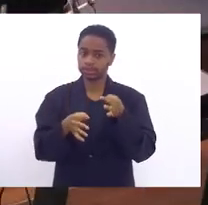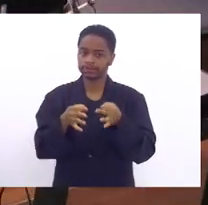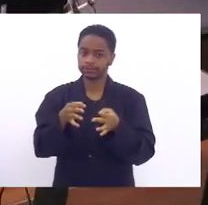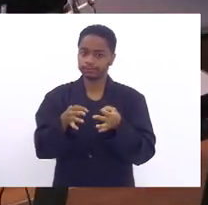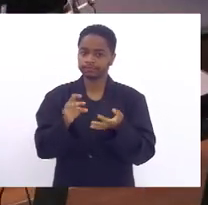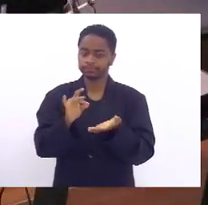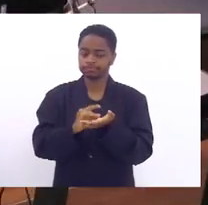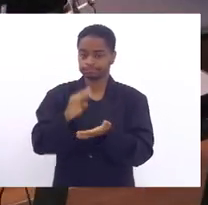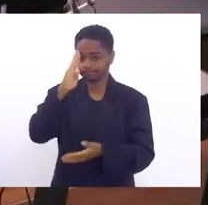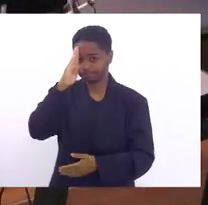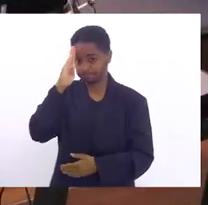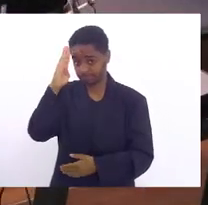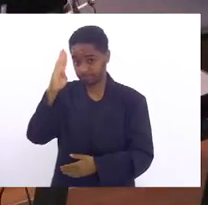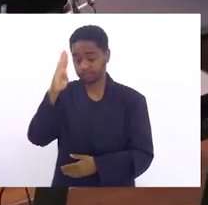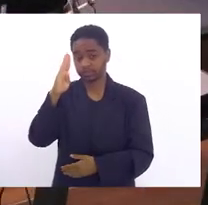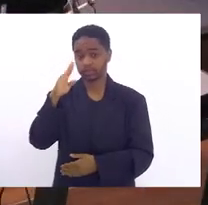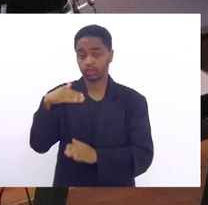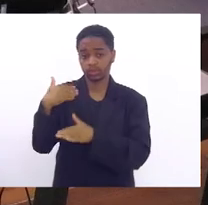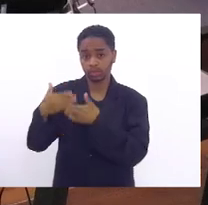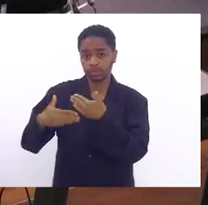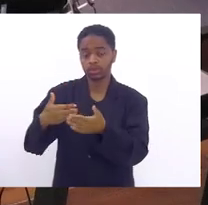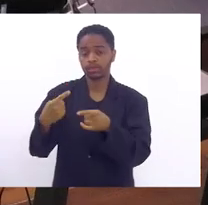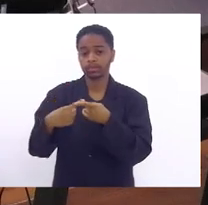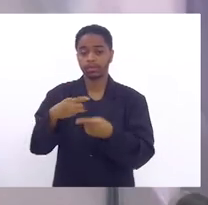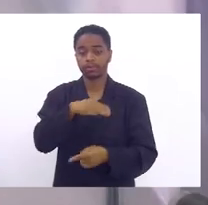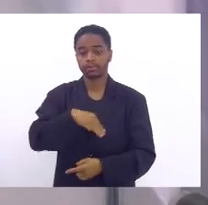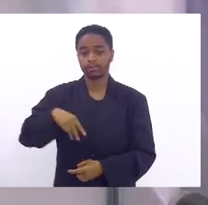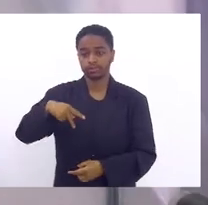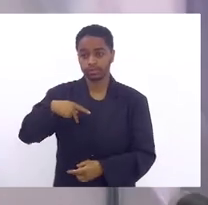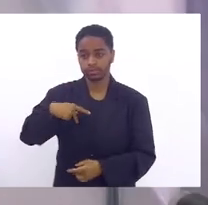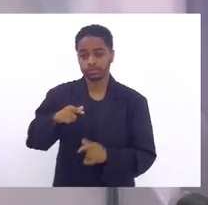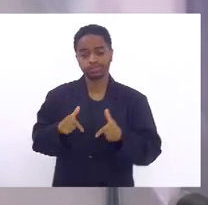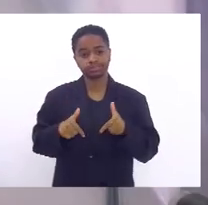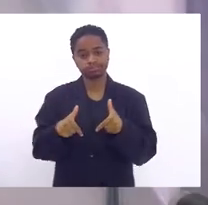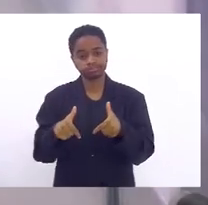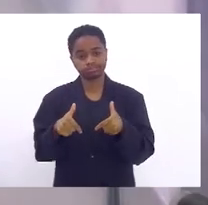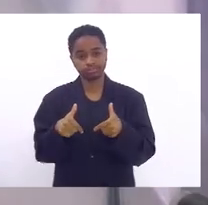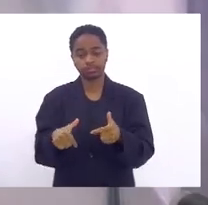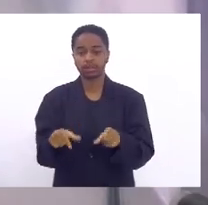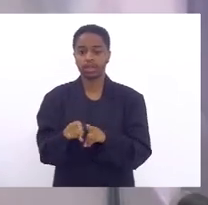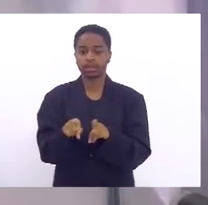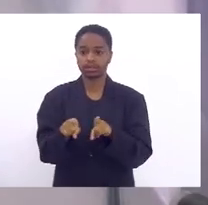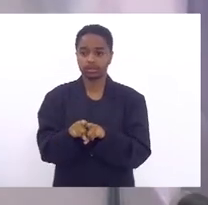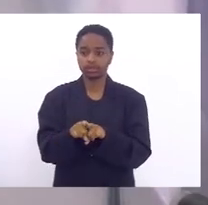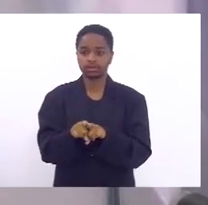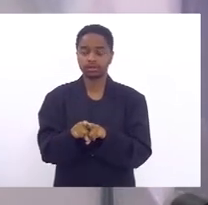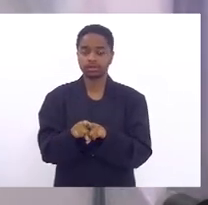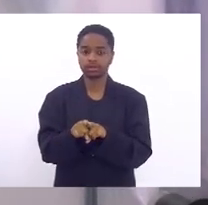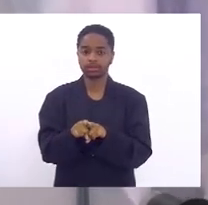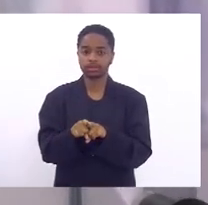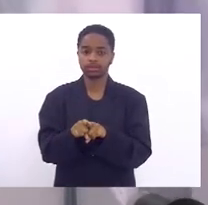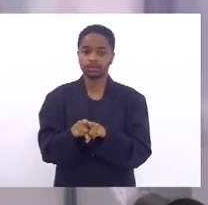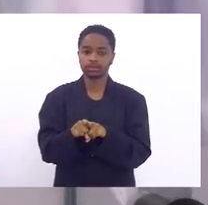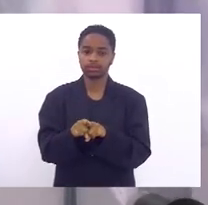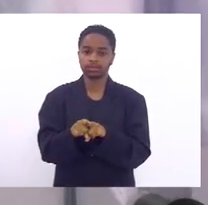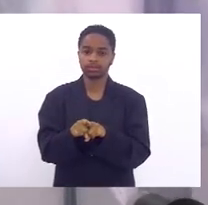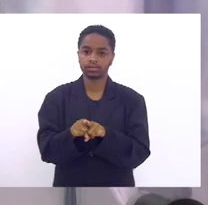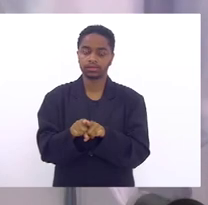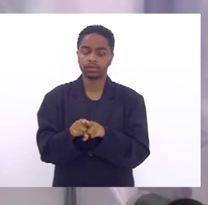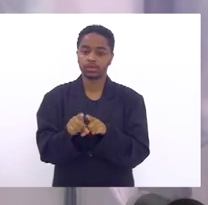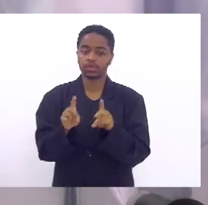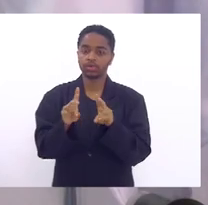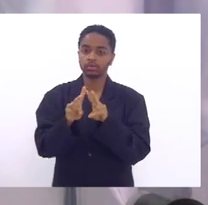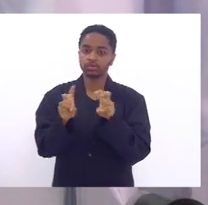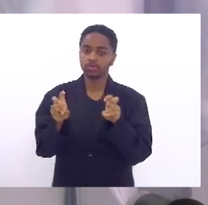fundamental nesse processo né o Ministério Público atuando inclusive seja com relação eh ao